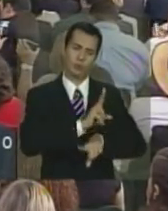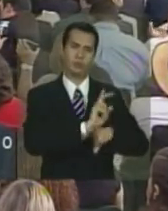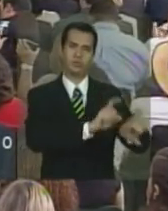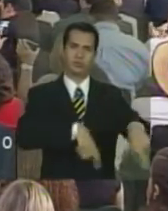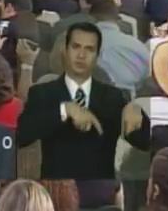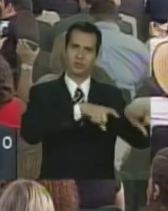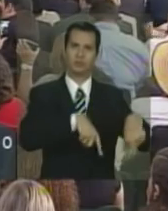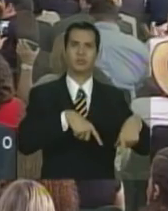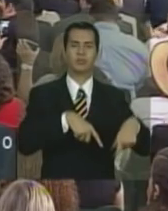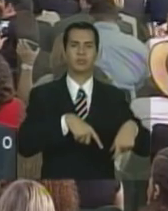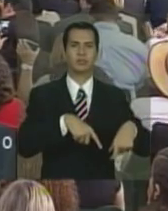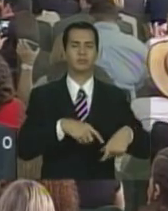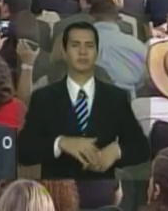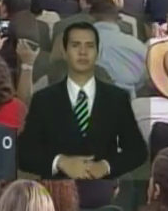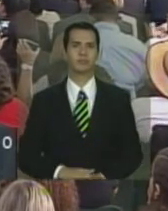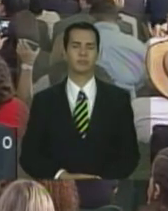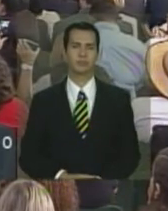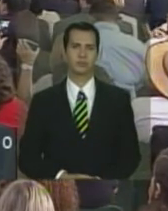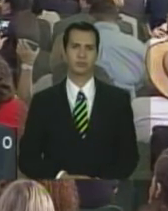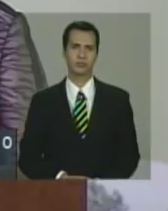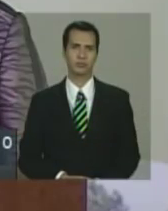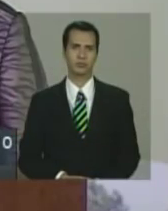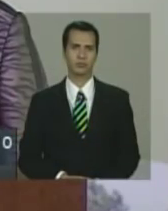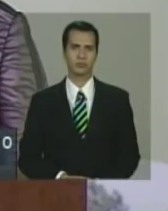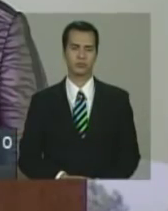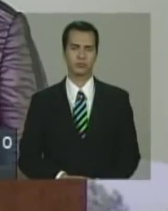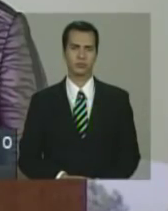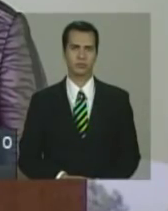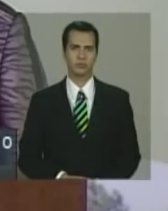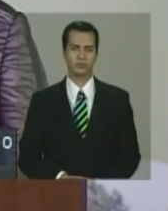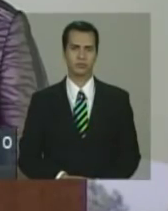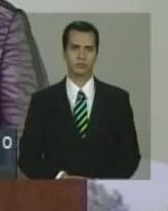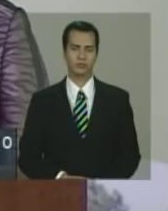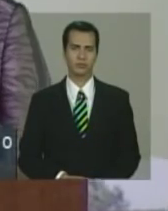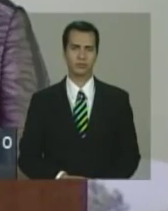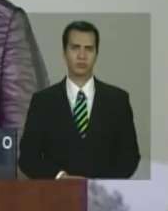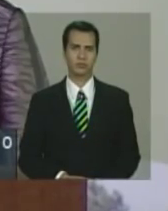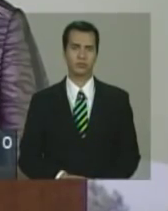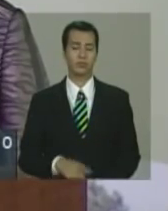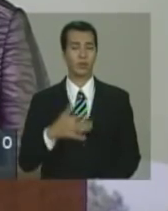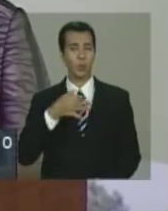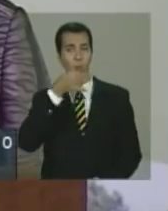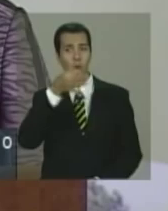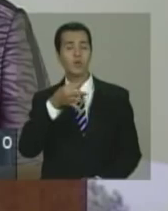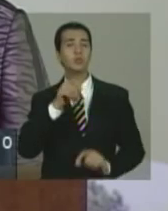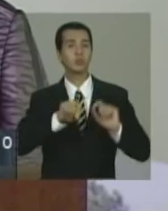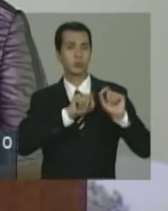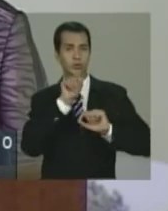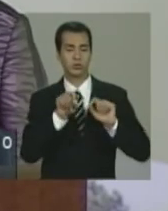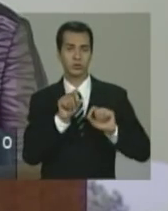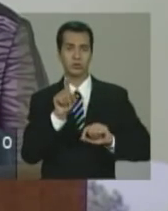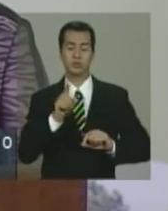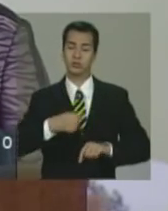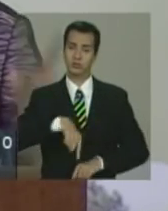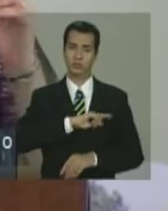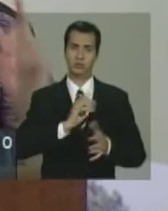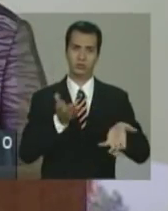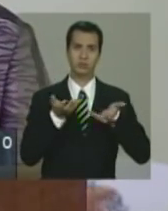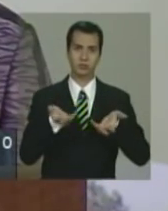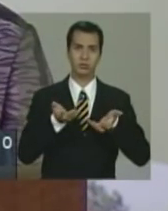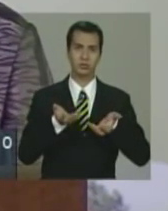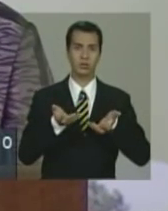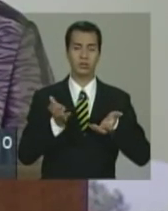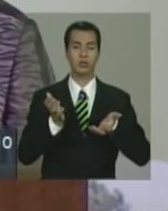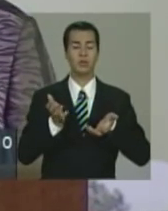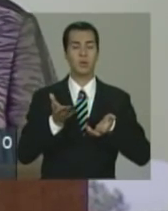dele. E eu acho que nós queremos que essa ambição